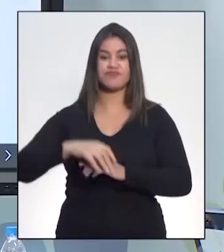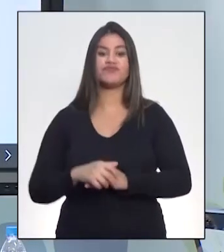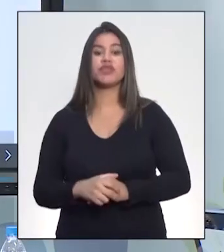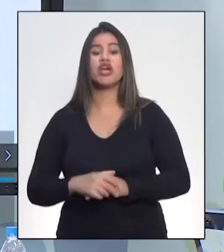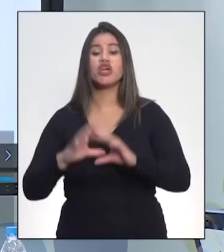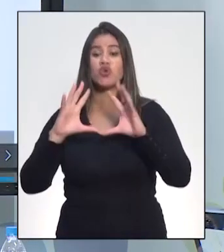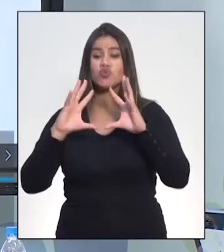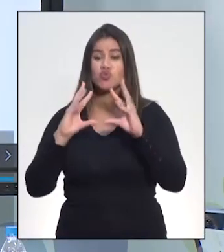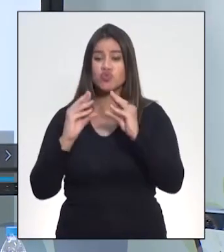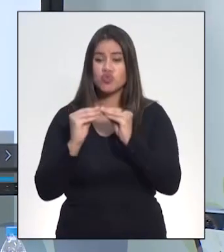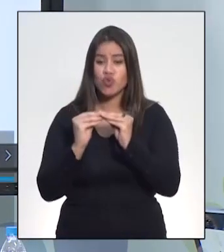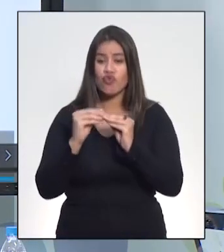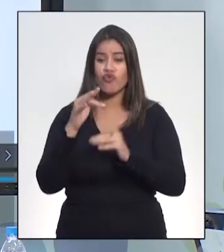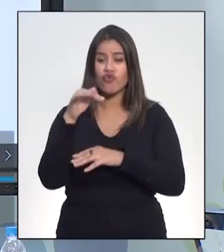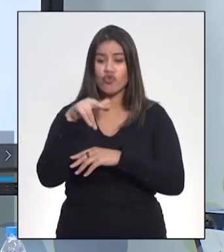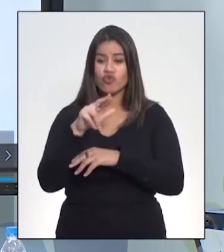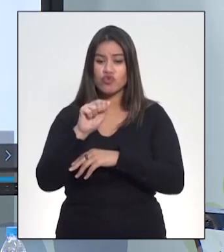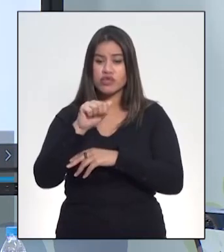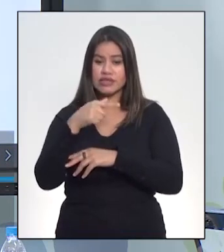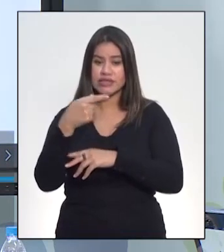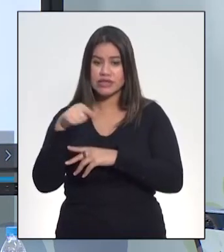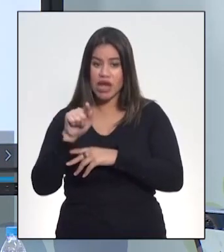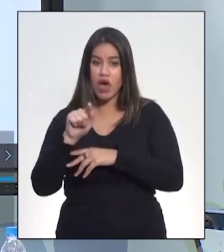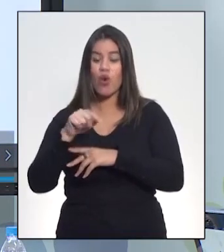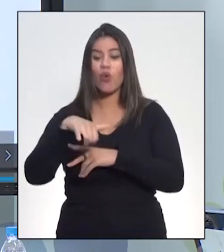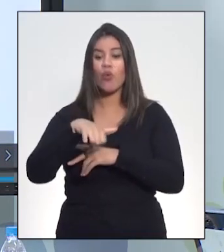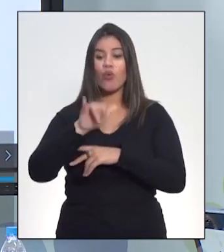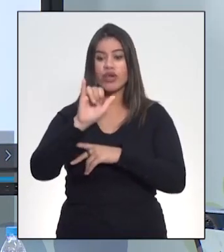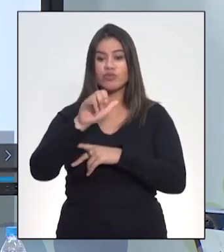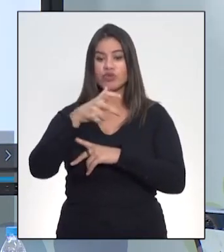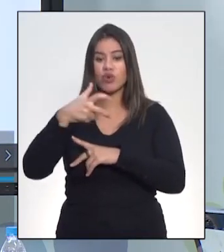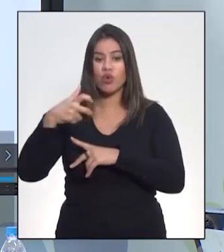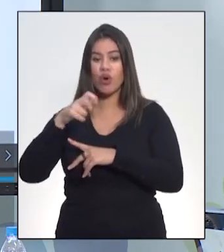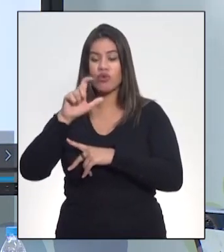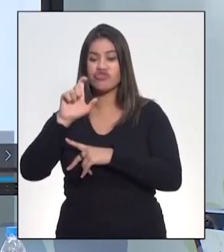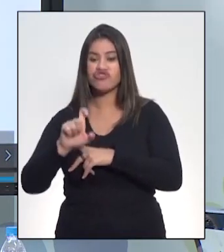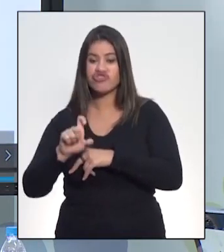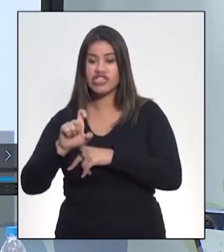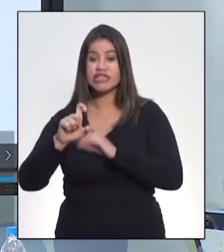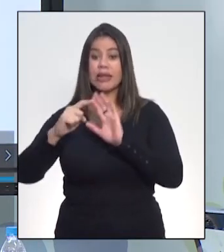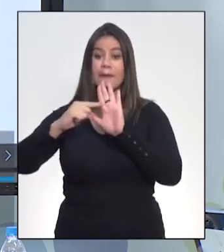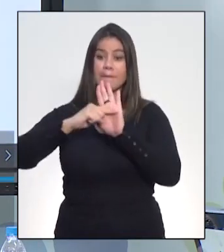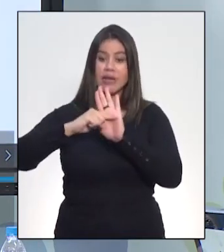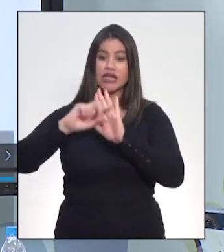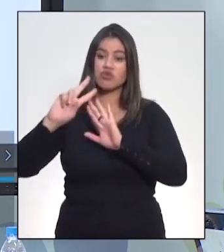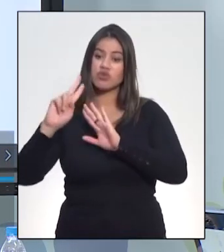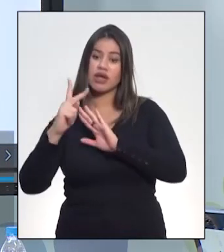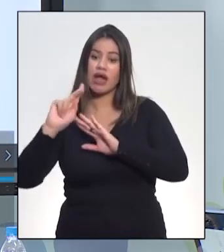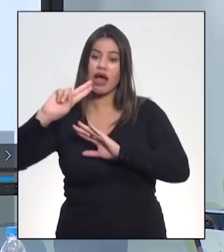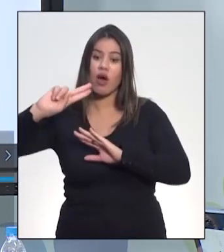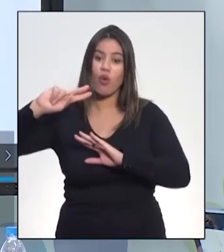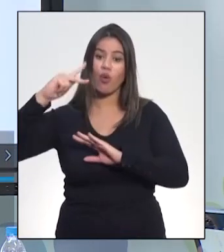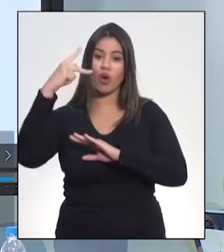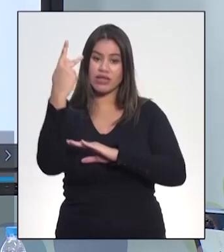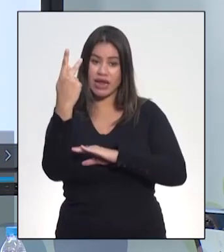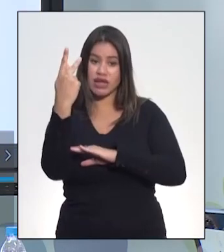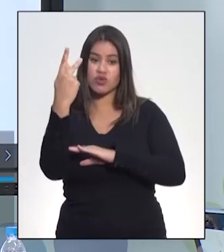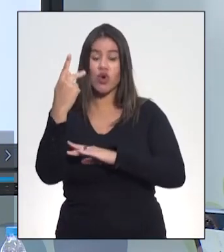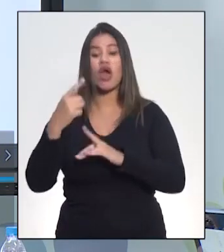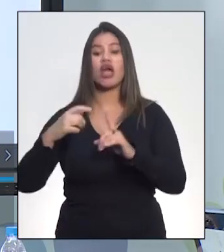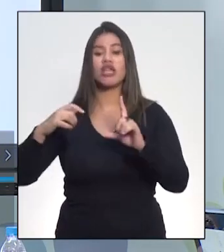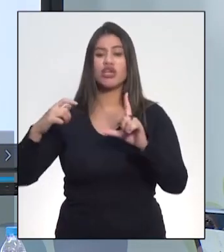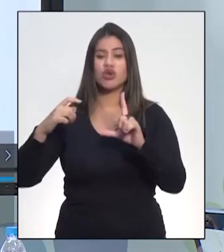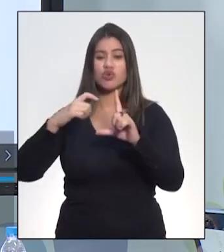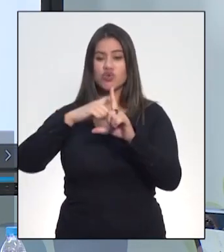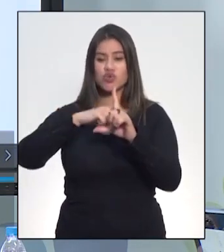formato y igual a x menos h ao quadrado, este h é onde cruza o eixo x e esse h elevado ao quadrado